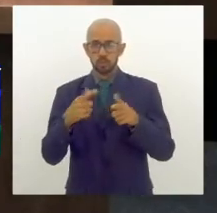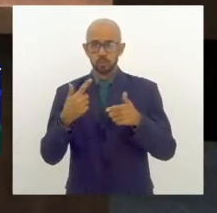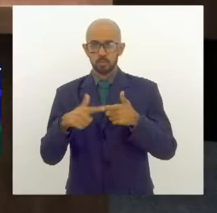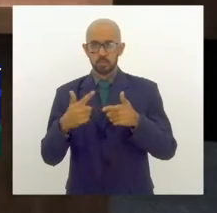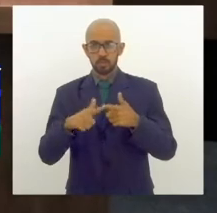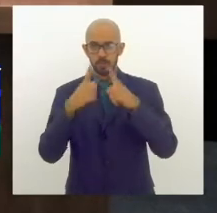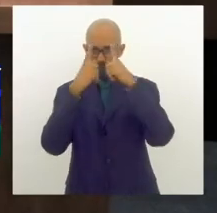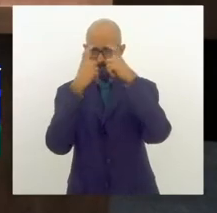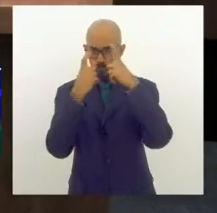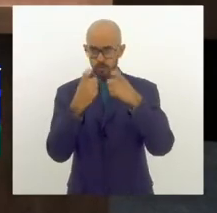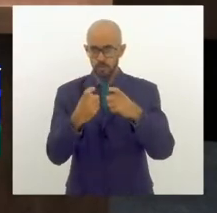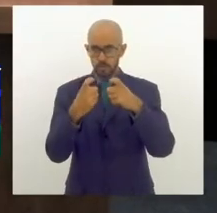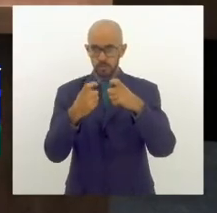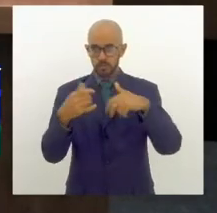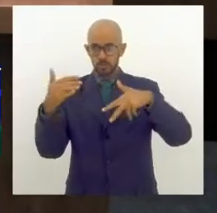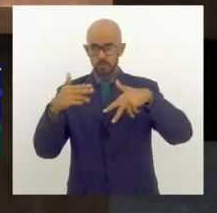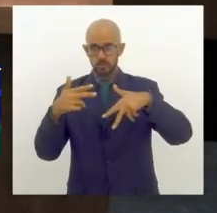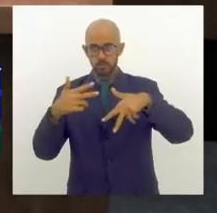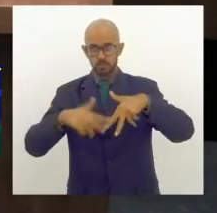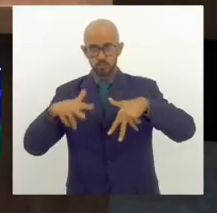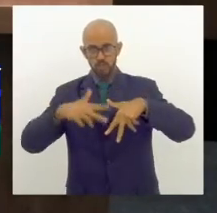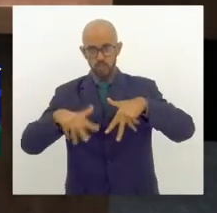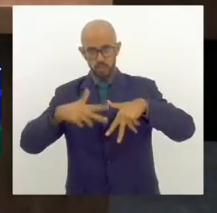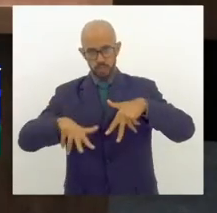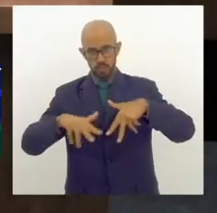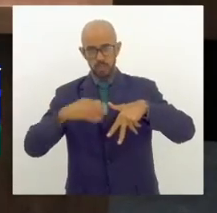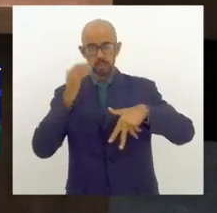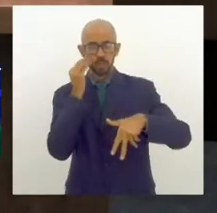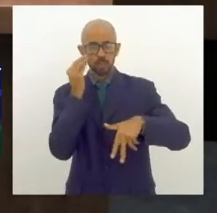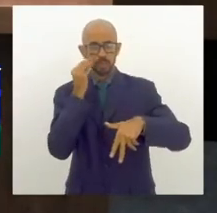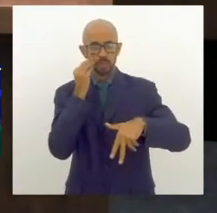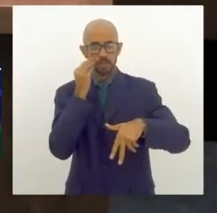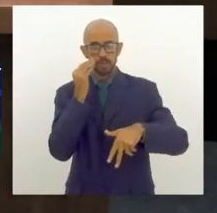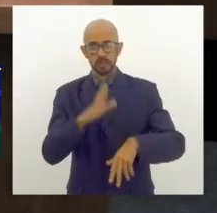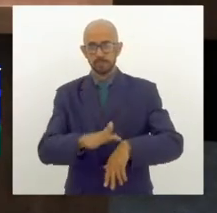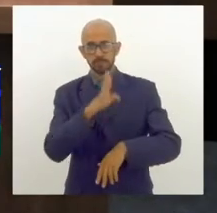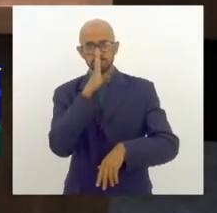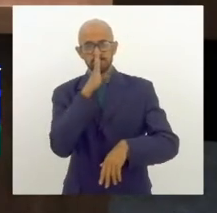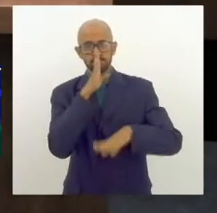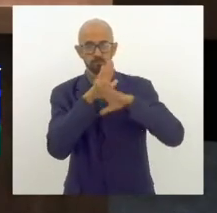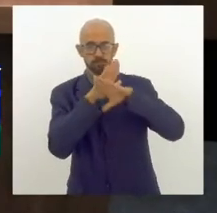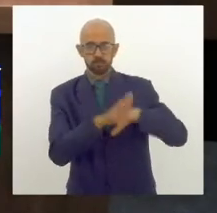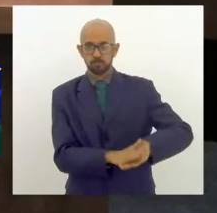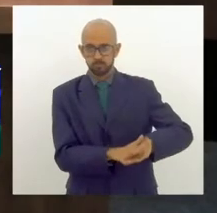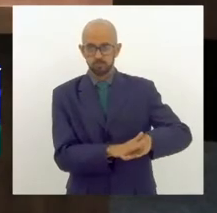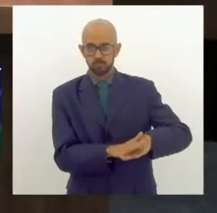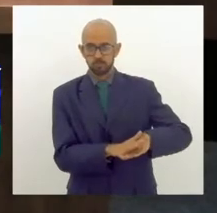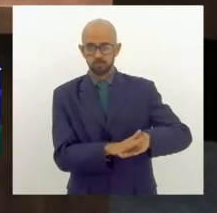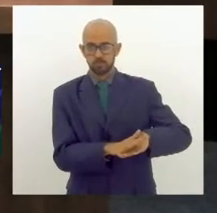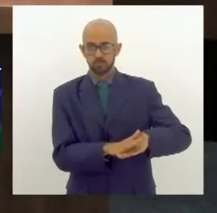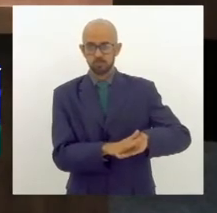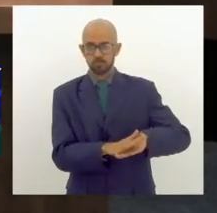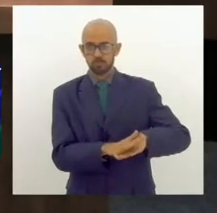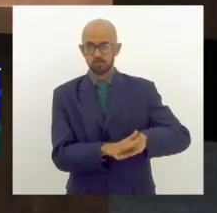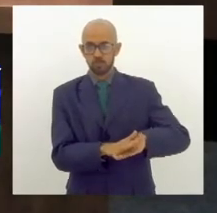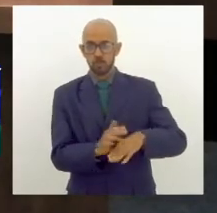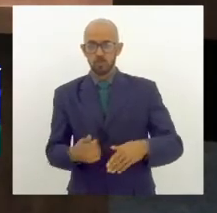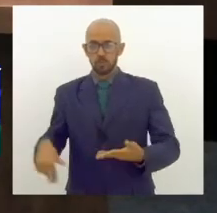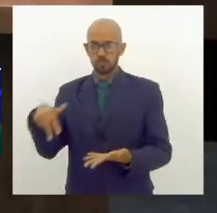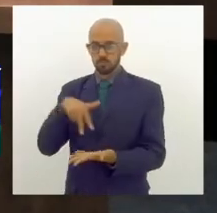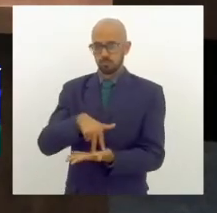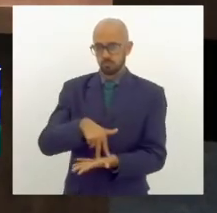política de gênero que tenta silenciá-la, inviabilizá-la enquanto sujeito político que é e